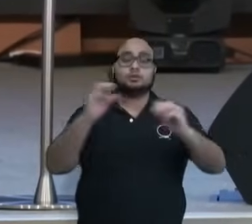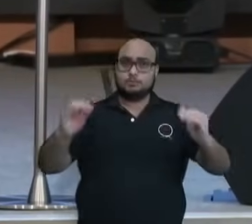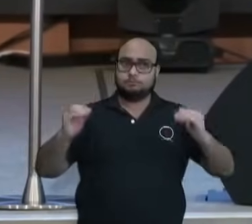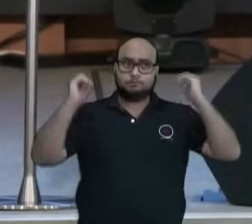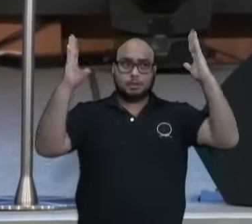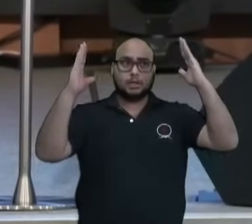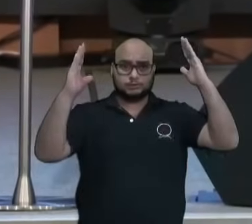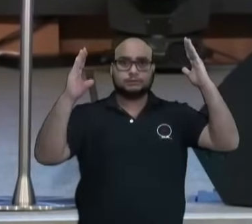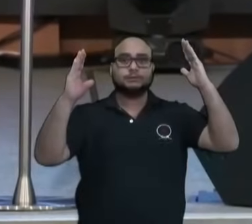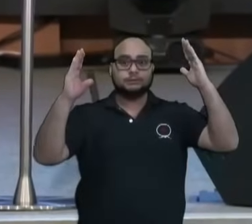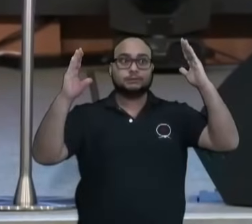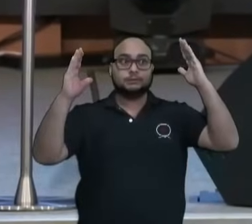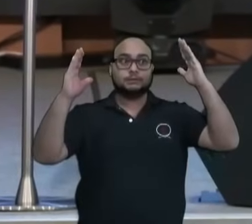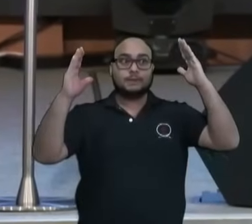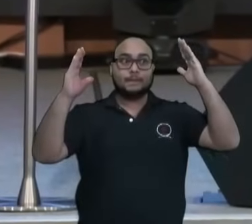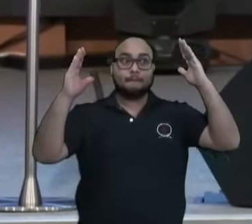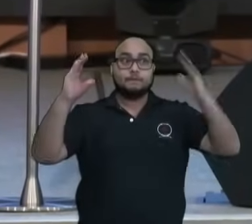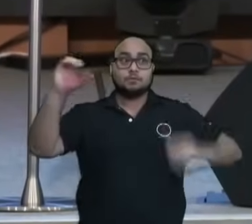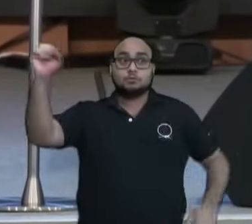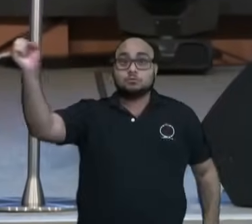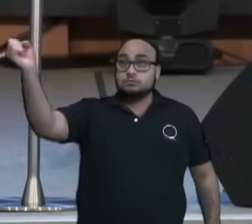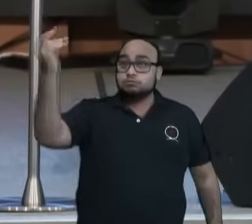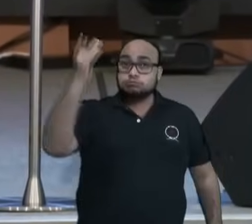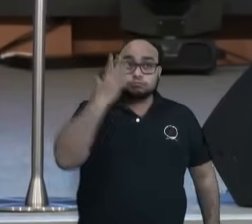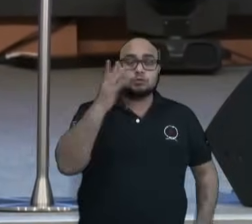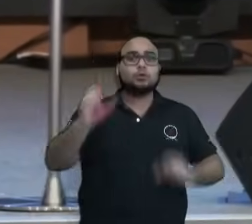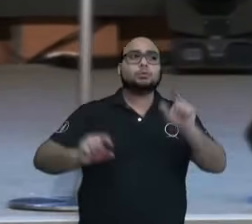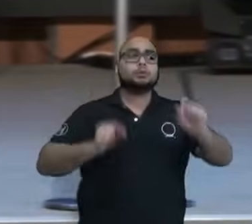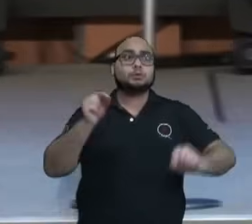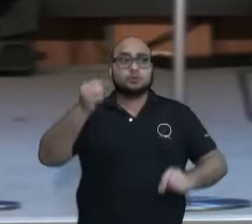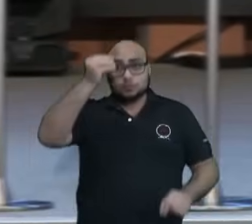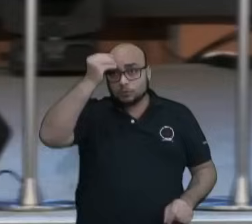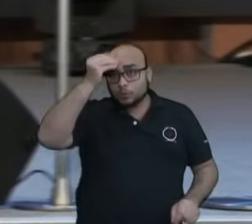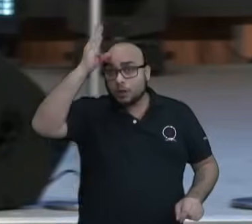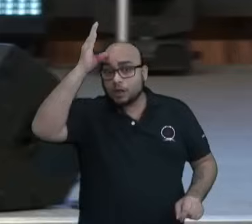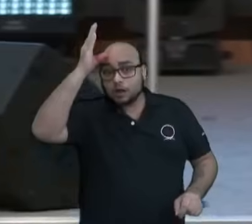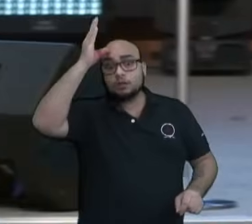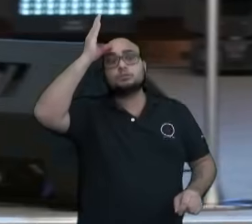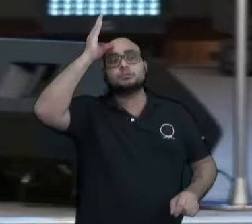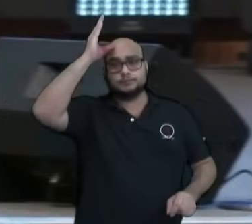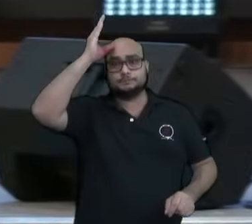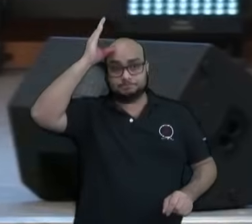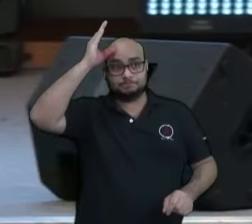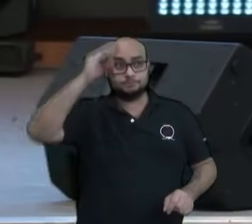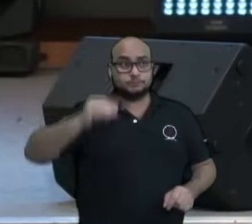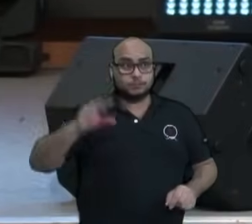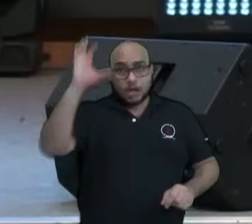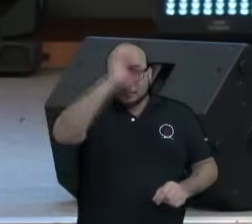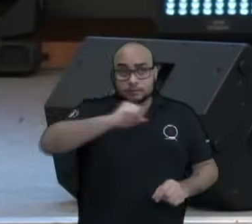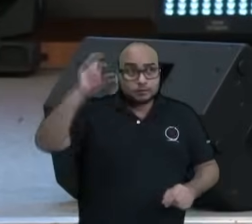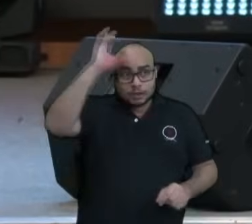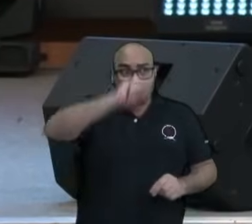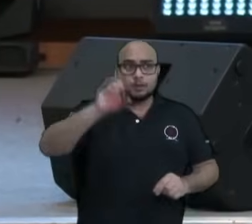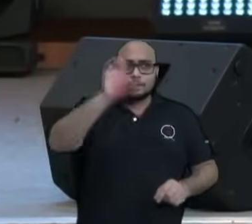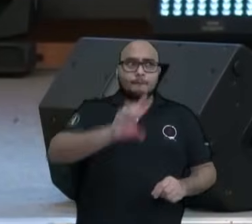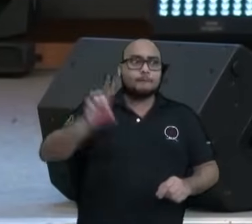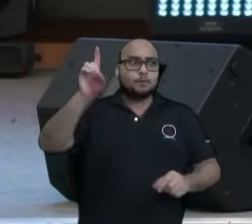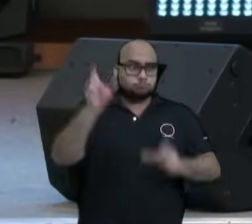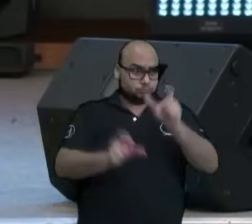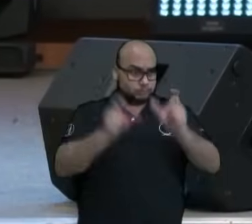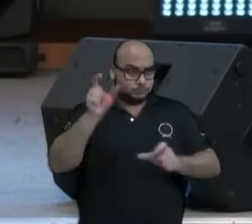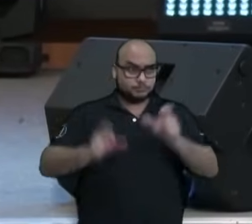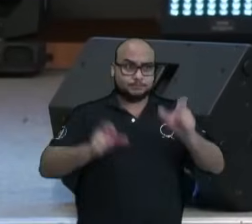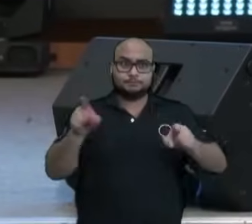desenvolvia em estatura graça e conhecimento para com Deus e os homens como é que você quer uma coisa da noite por